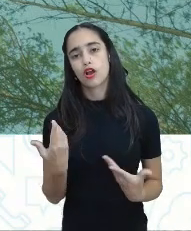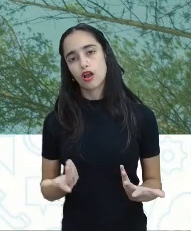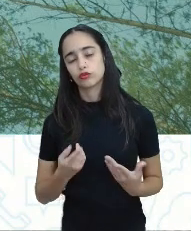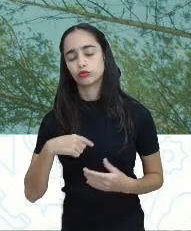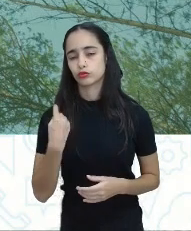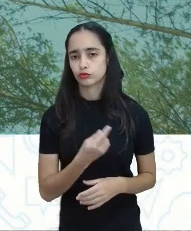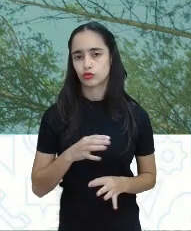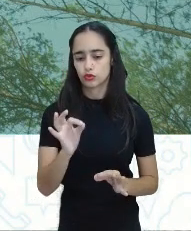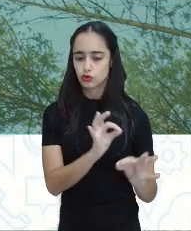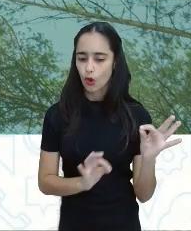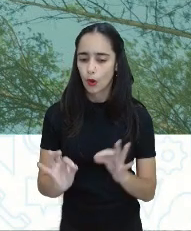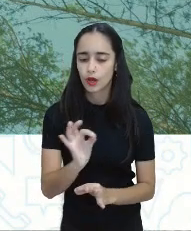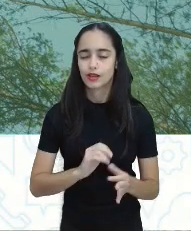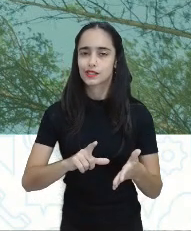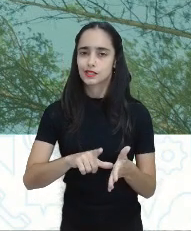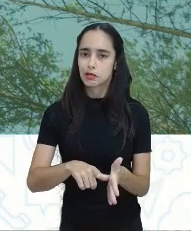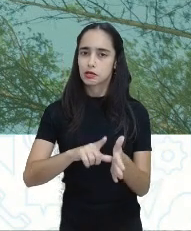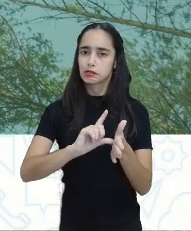gente faz, né?